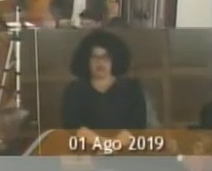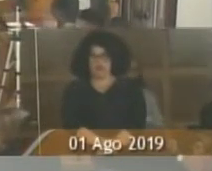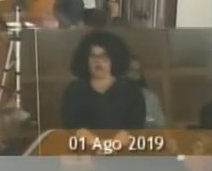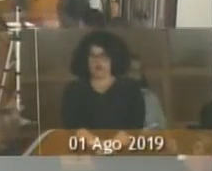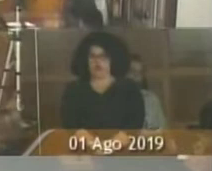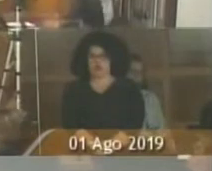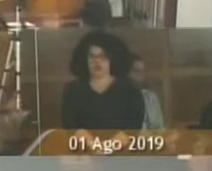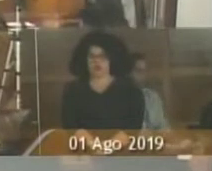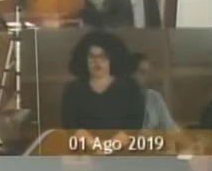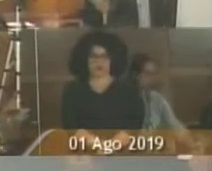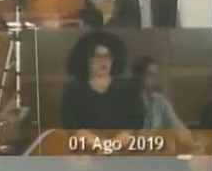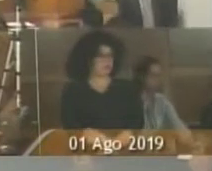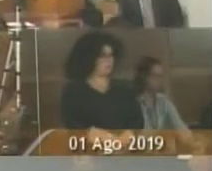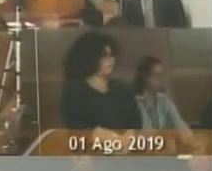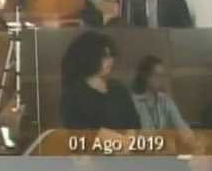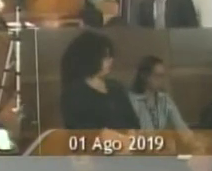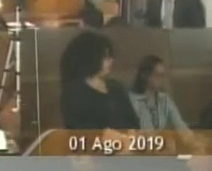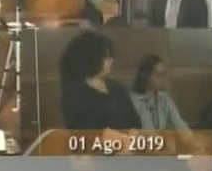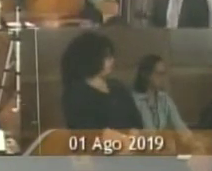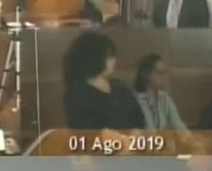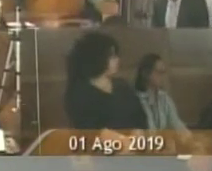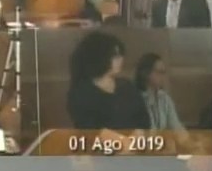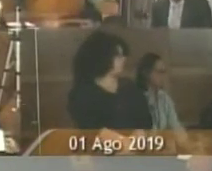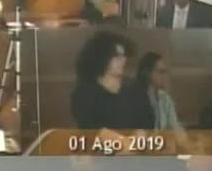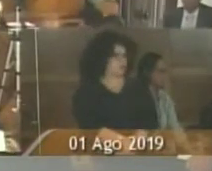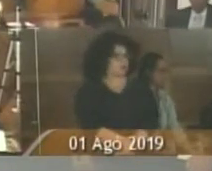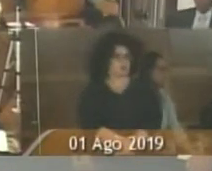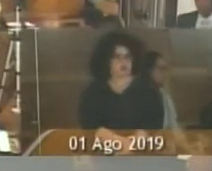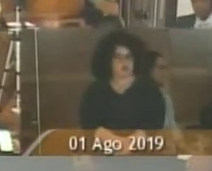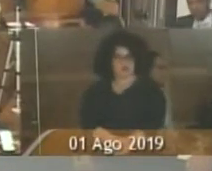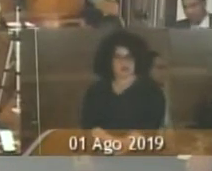ser um segundo. Alguém vai falar aí, ó.